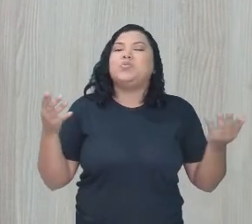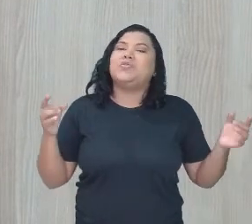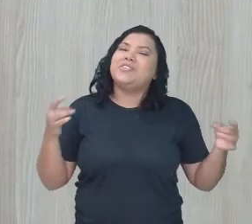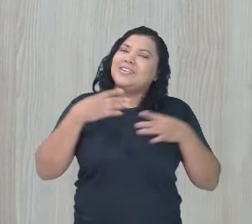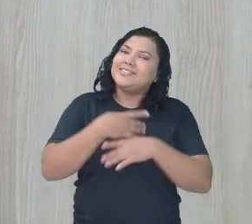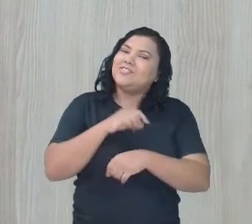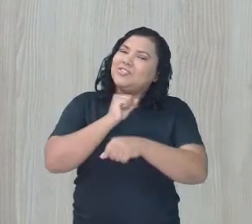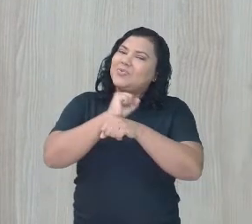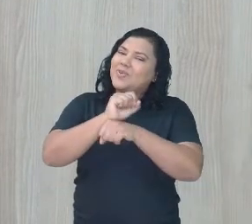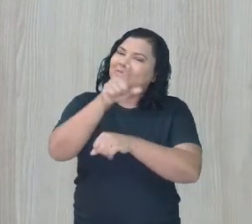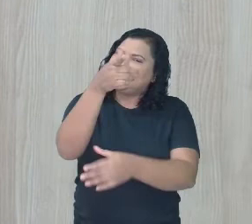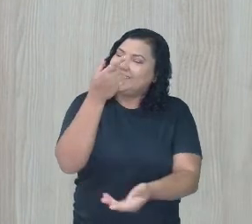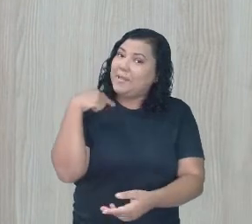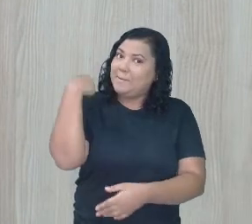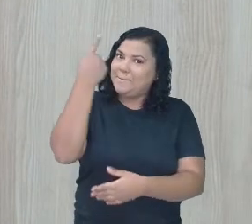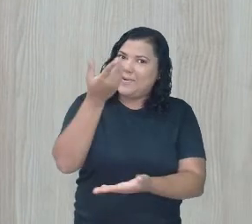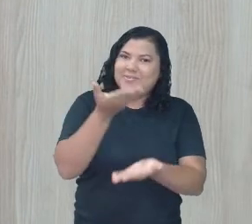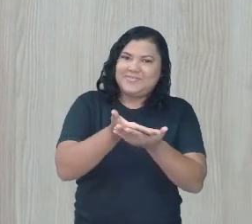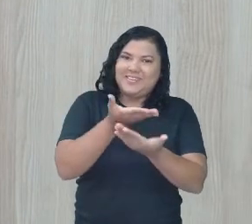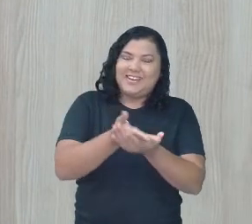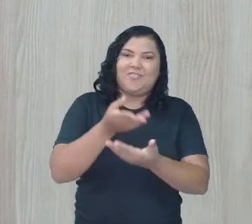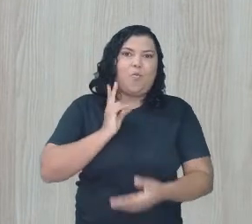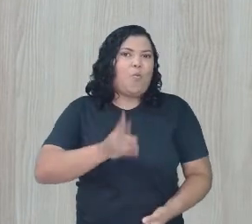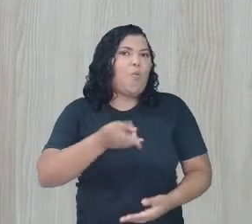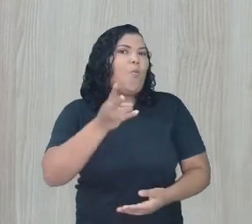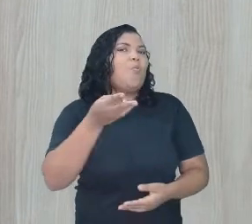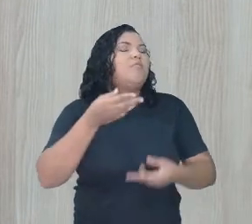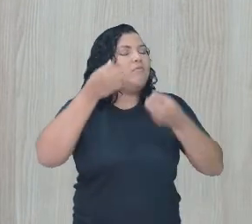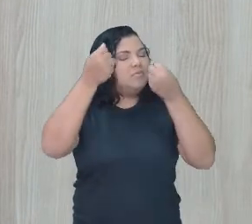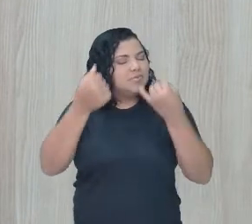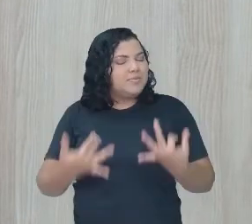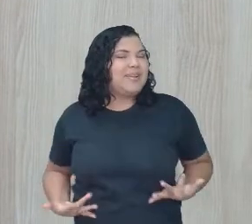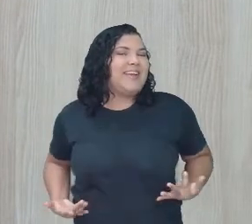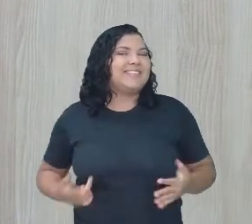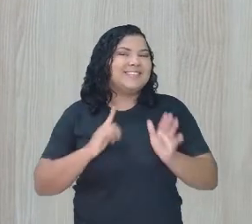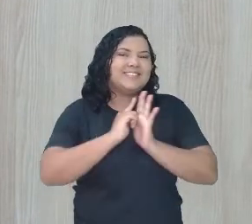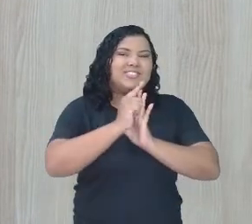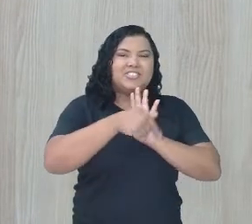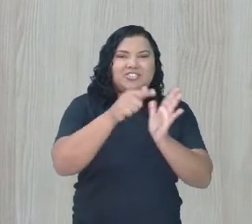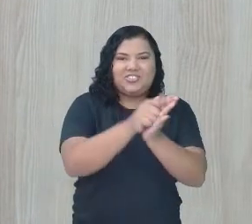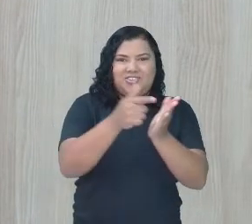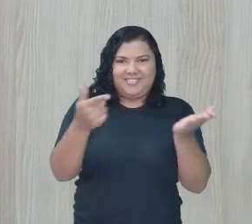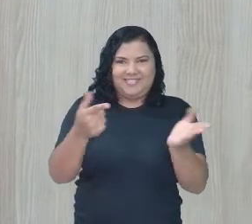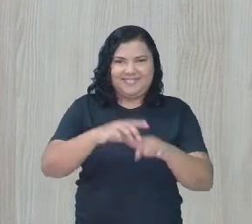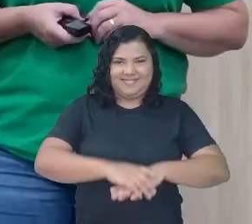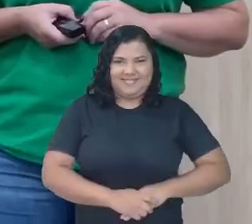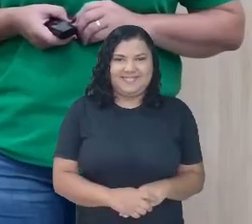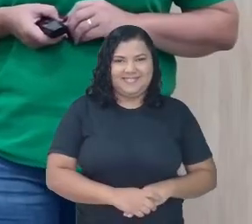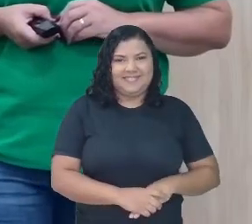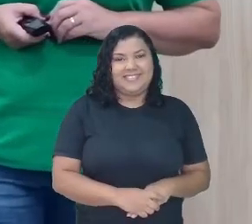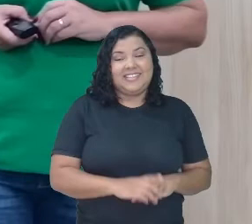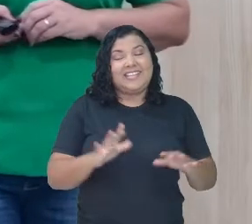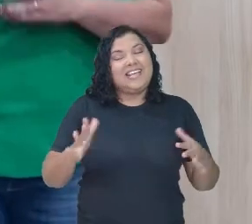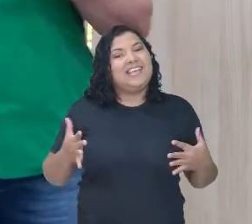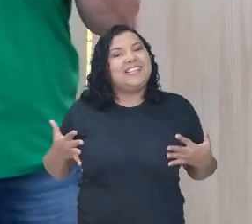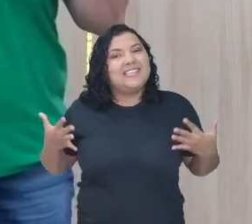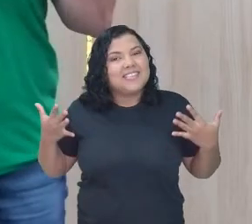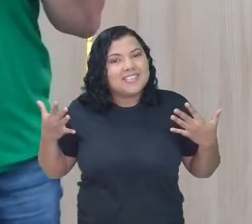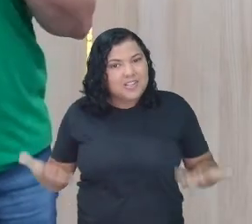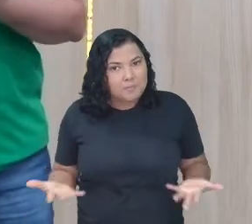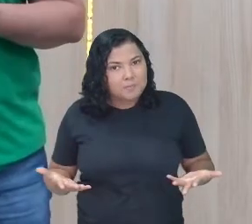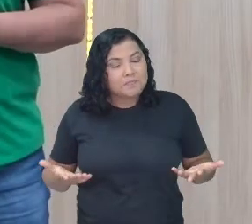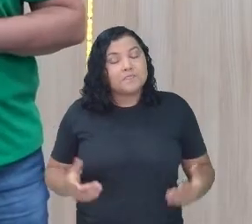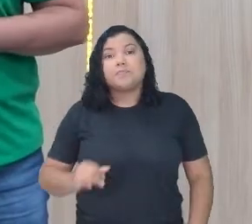gente te espera na próxima aula. A gente continua e vai falar muito ainda sobre os gêneros jornalísticos. Então,